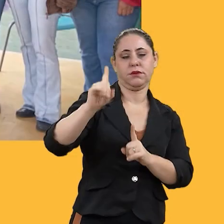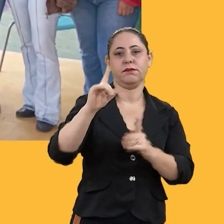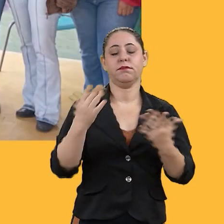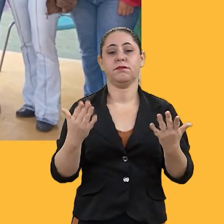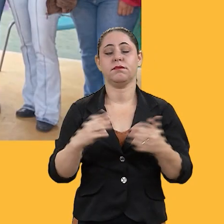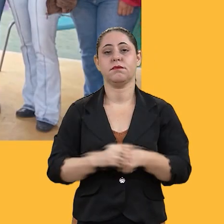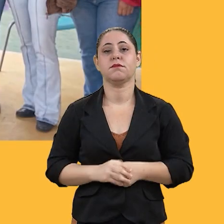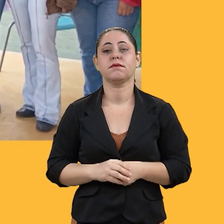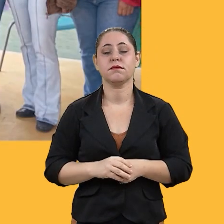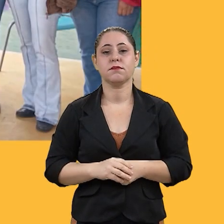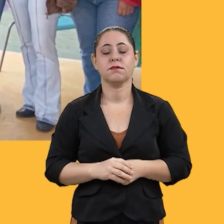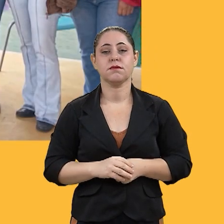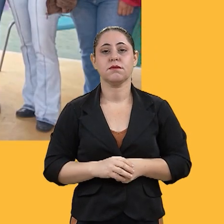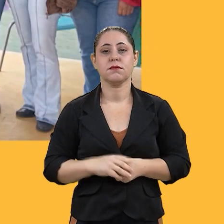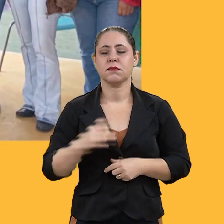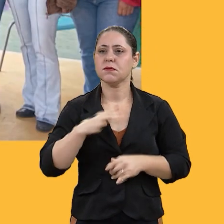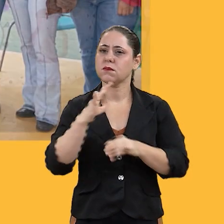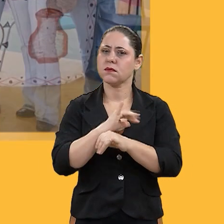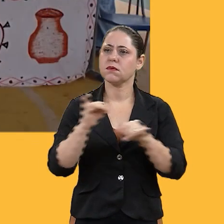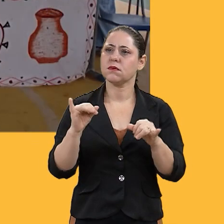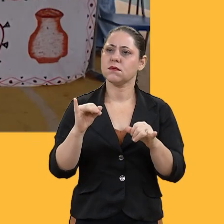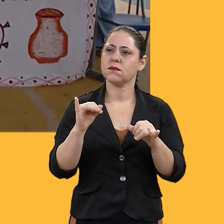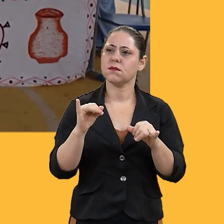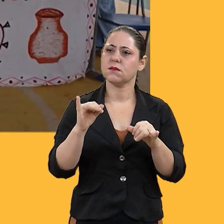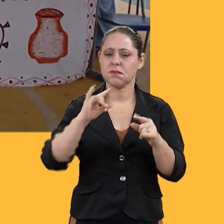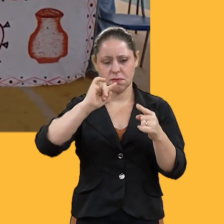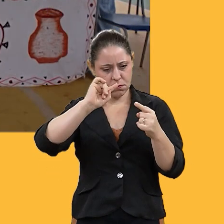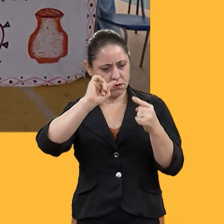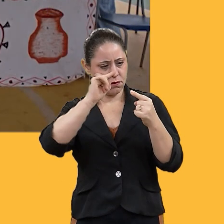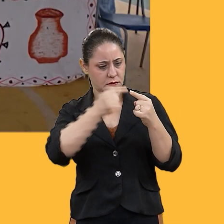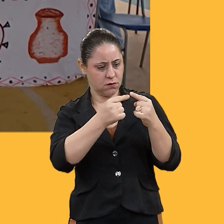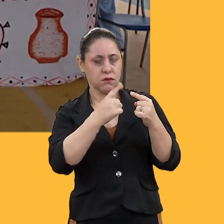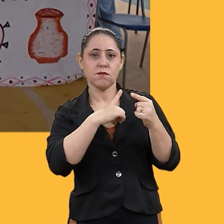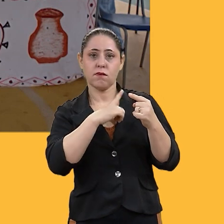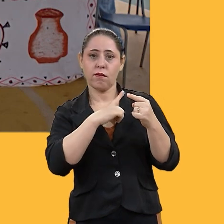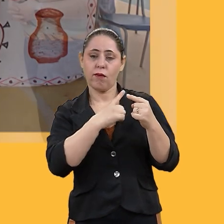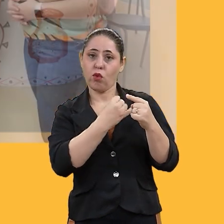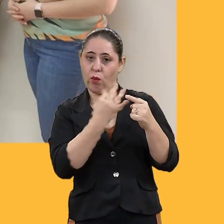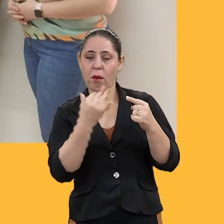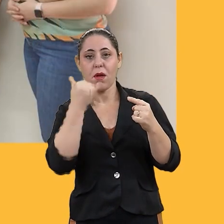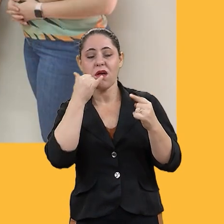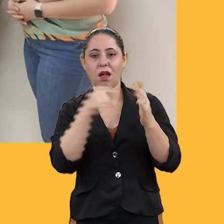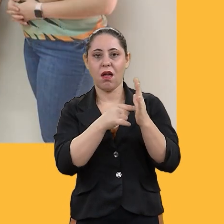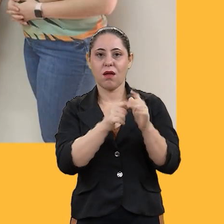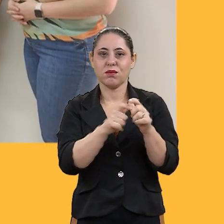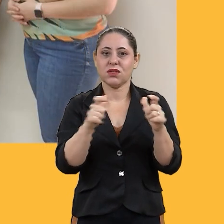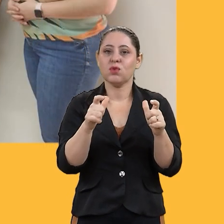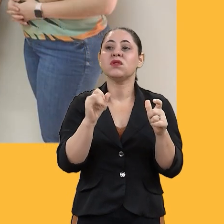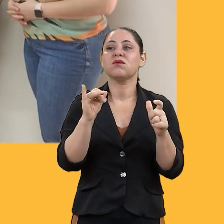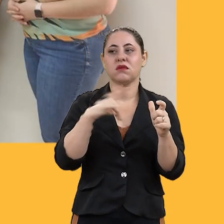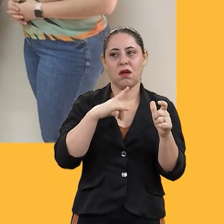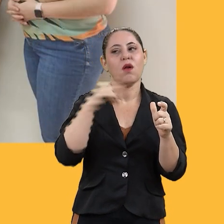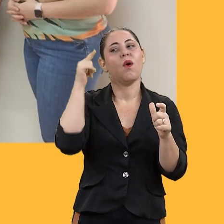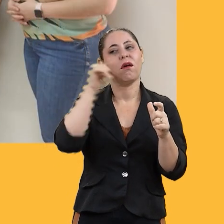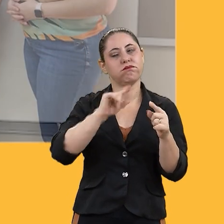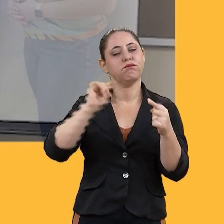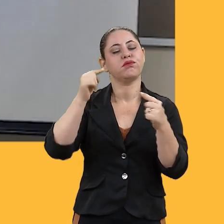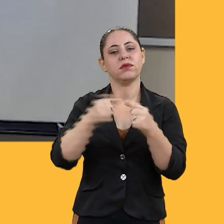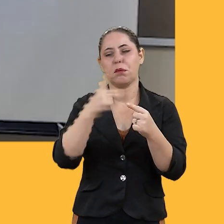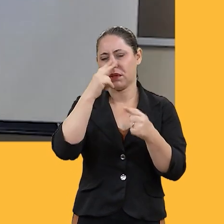teve alcançou o objetivo. Então, assim, a gente precisa... E aí é um conflito, obviamente, natural,